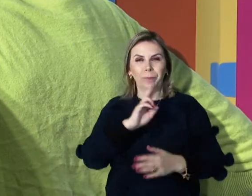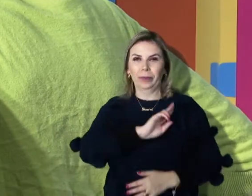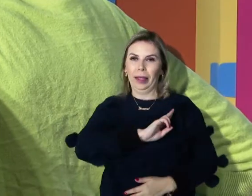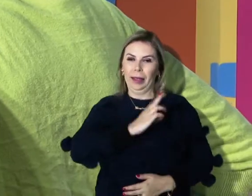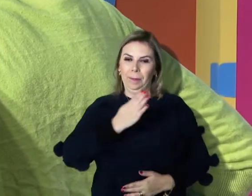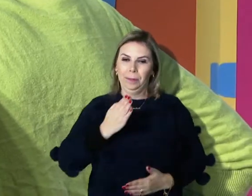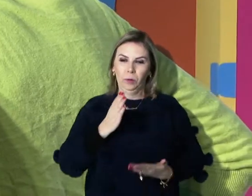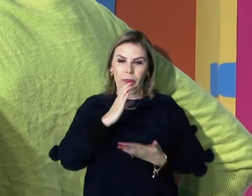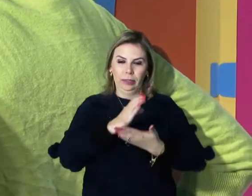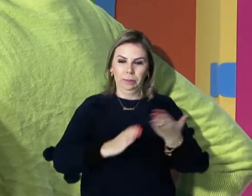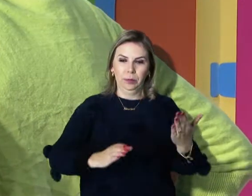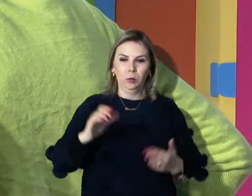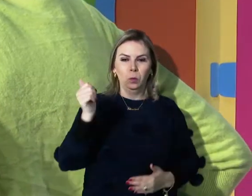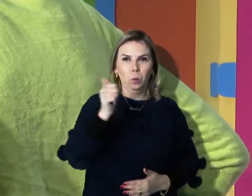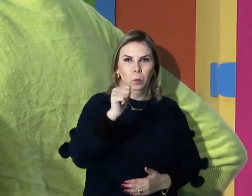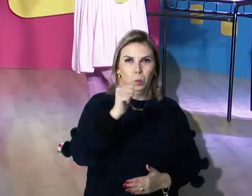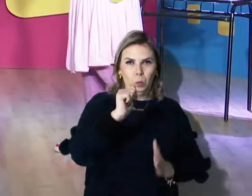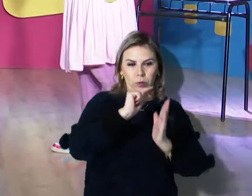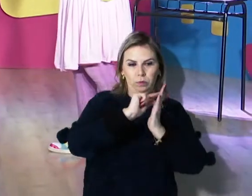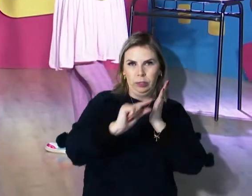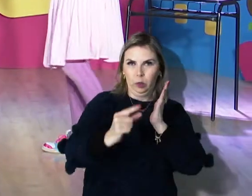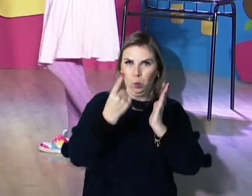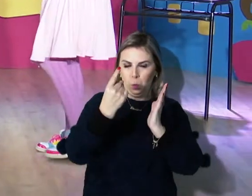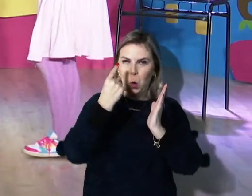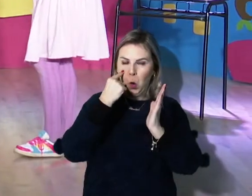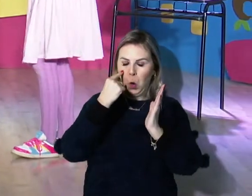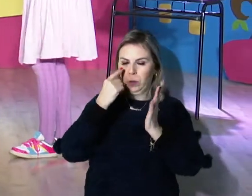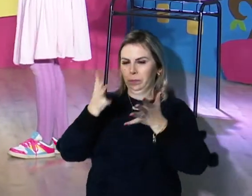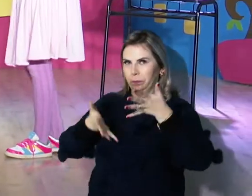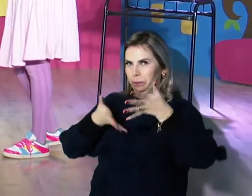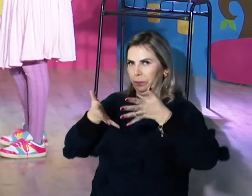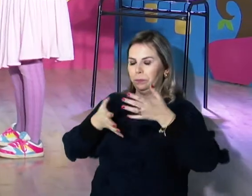Hebreus 11:1 tá escrito assim, peraí.